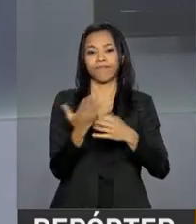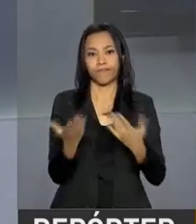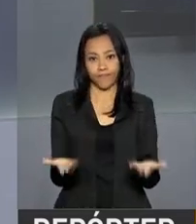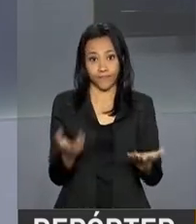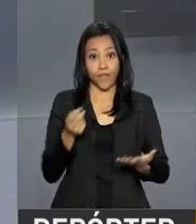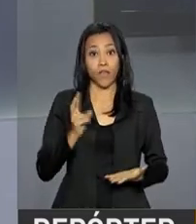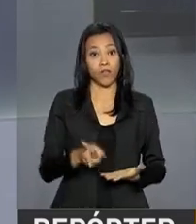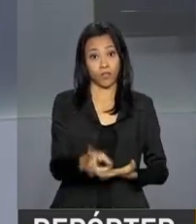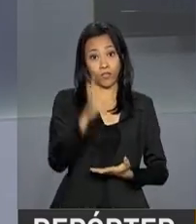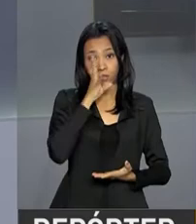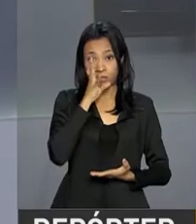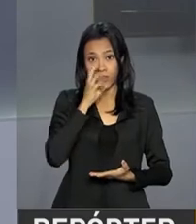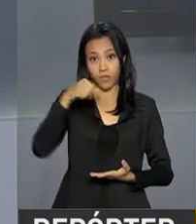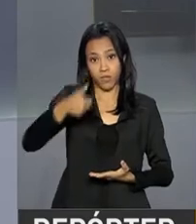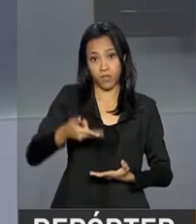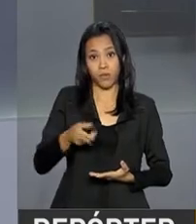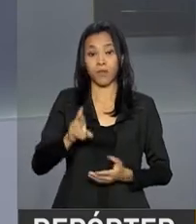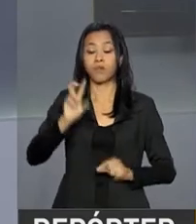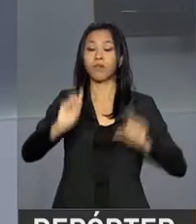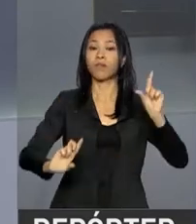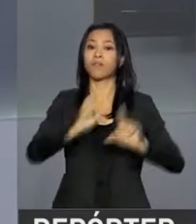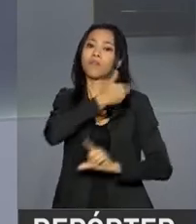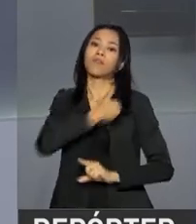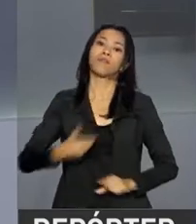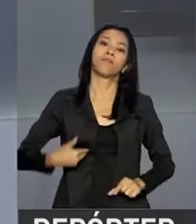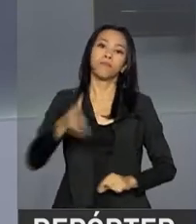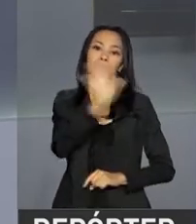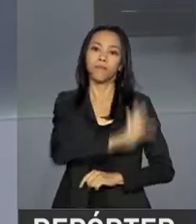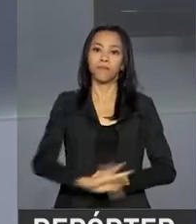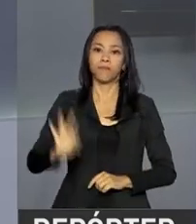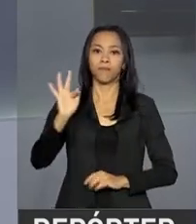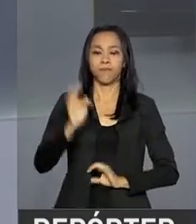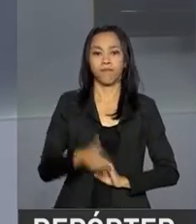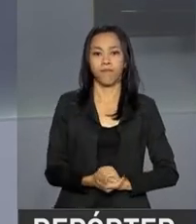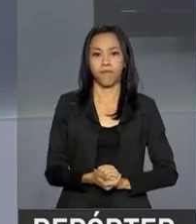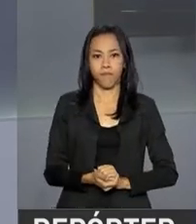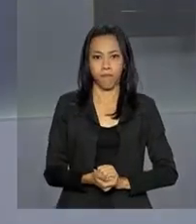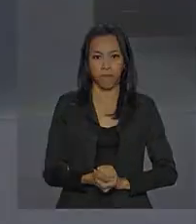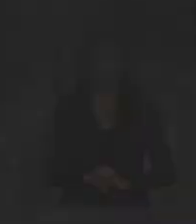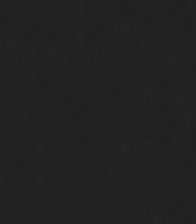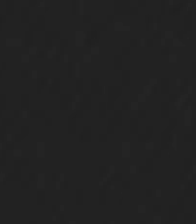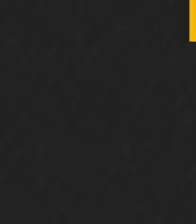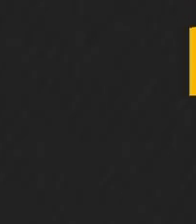nbr na internet continue com a gente na nbr a tv do governo federal